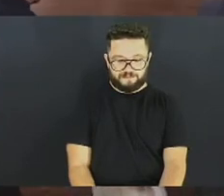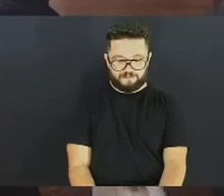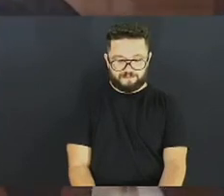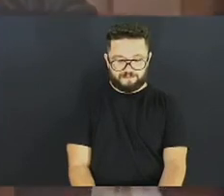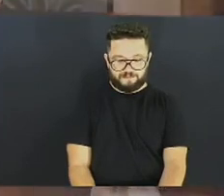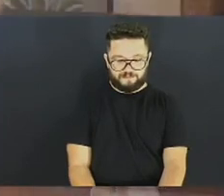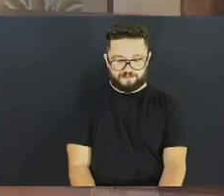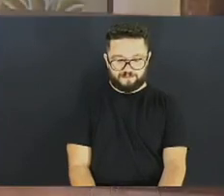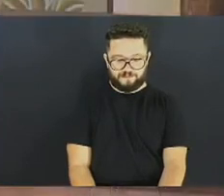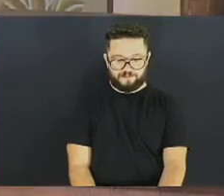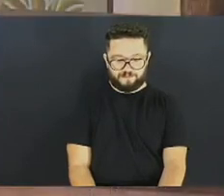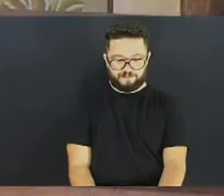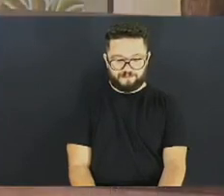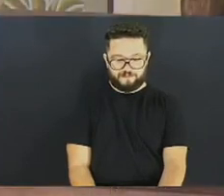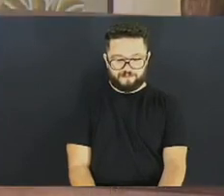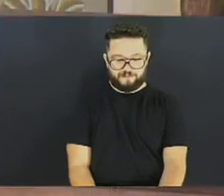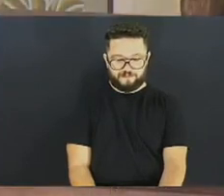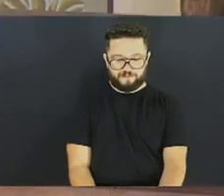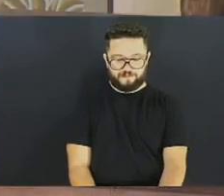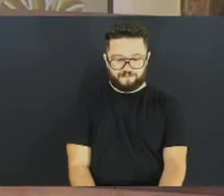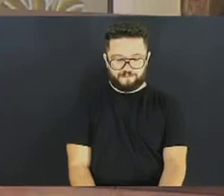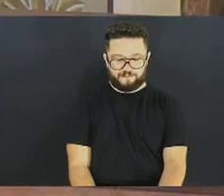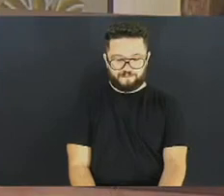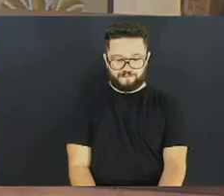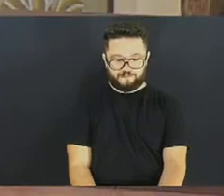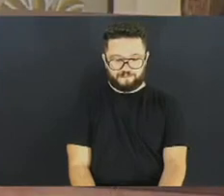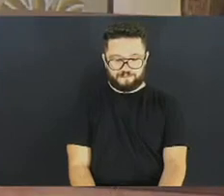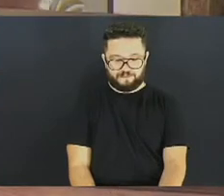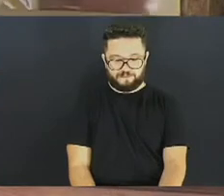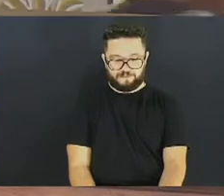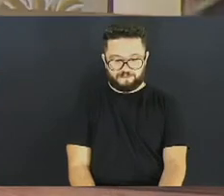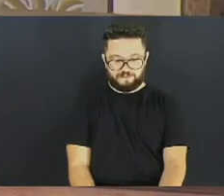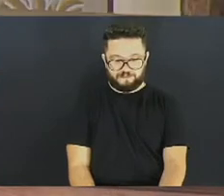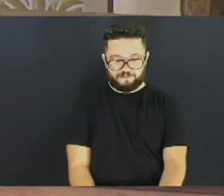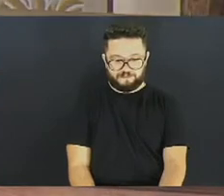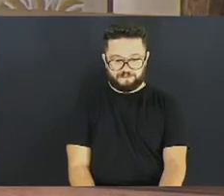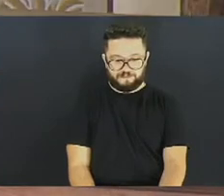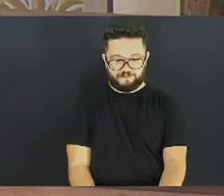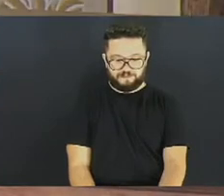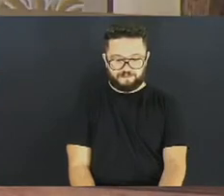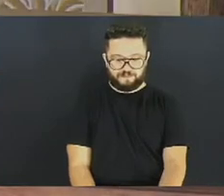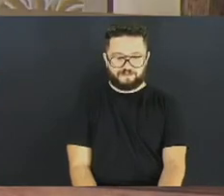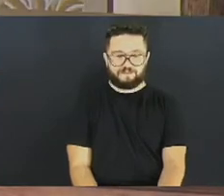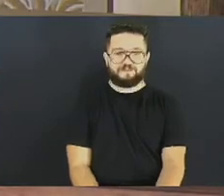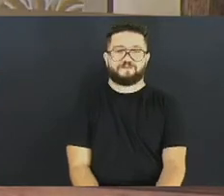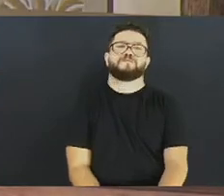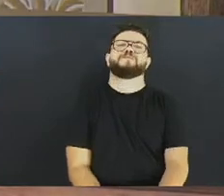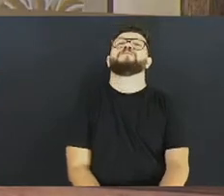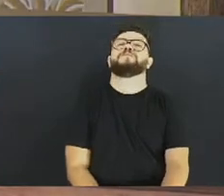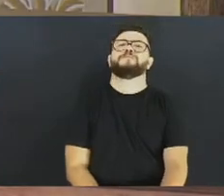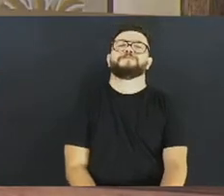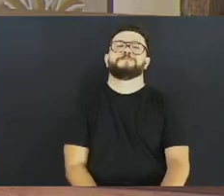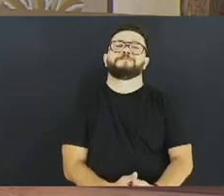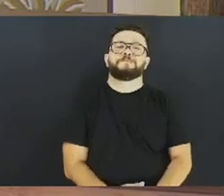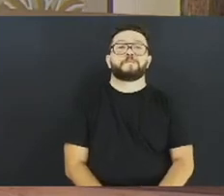Muito obrigado, senhor presidente. Bom dia, vereadores, vereadoras, servidores dessa casa, os que se